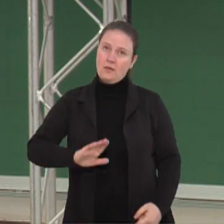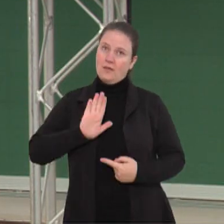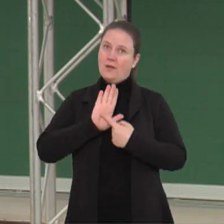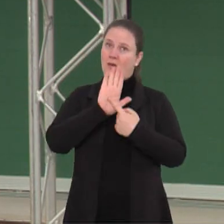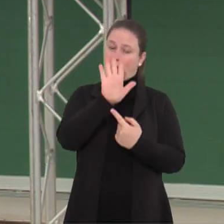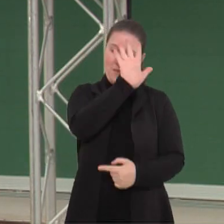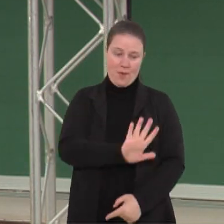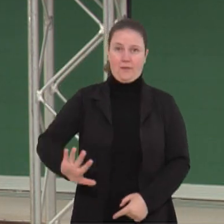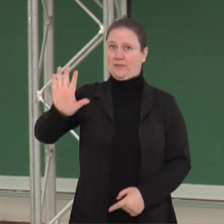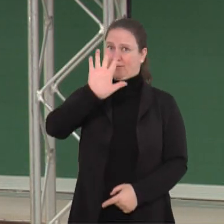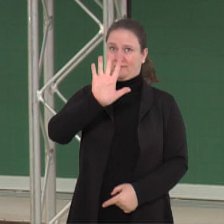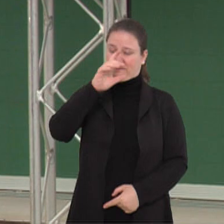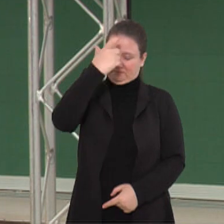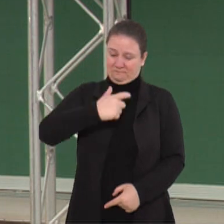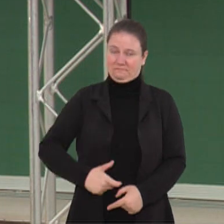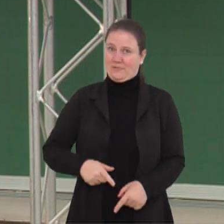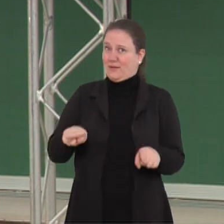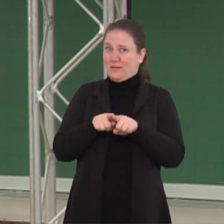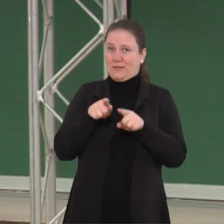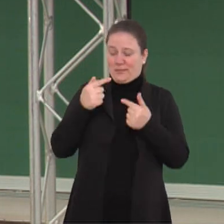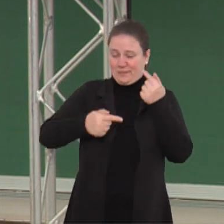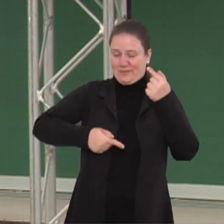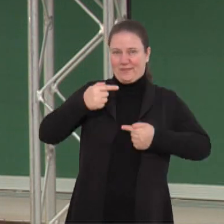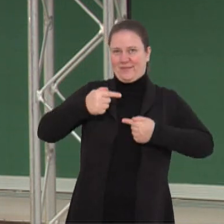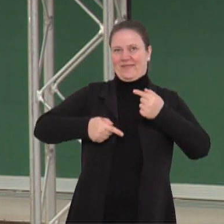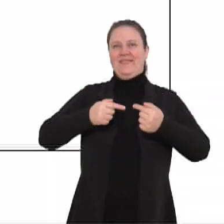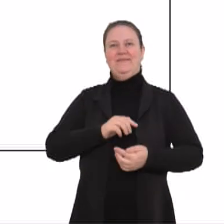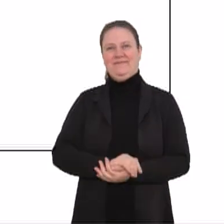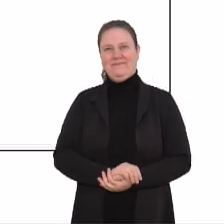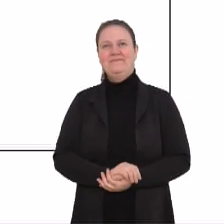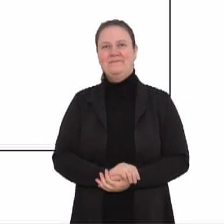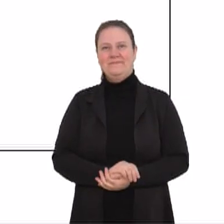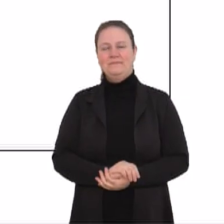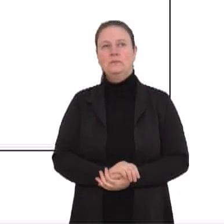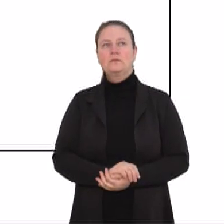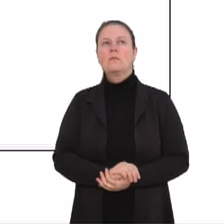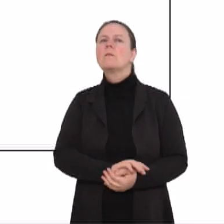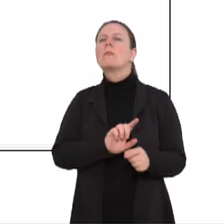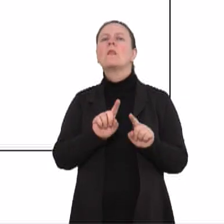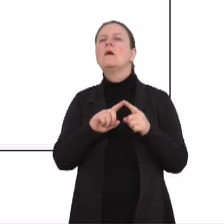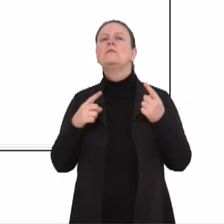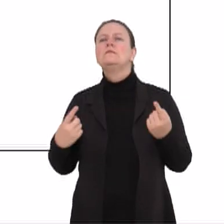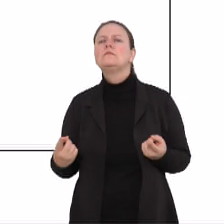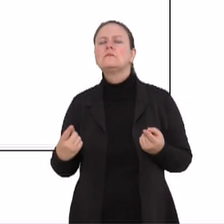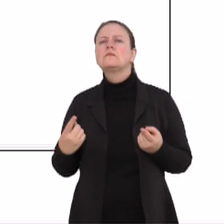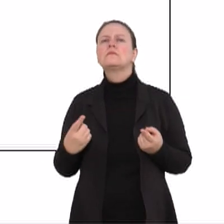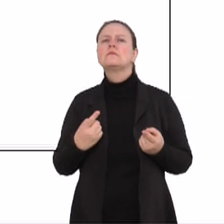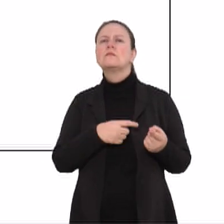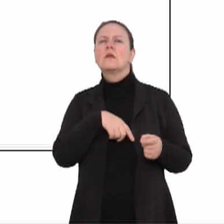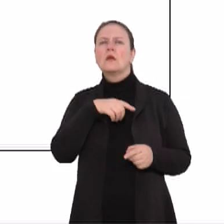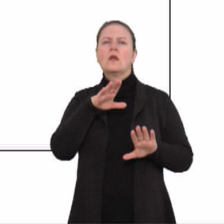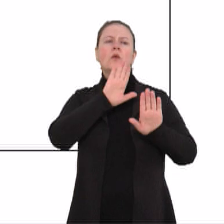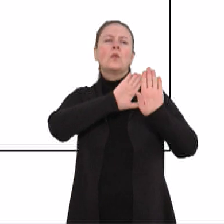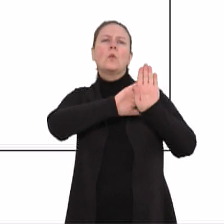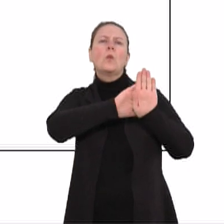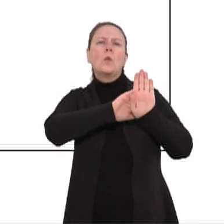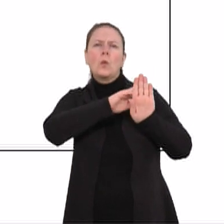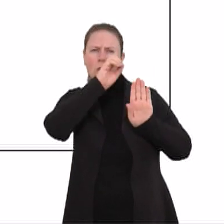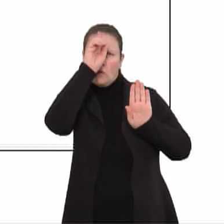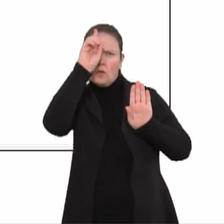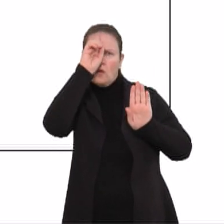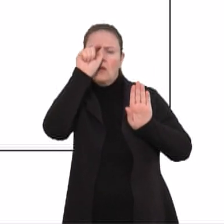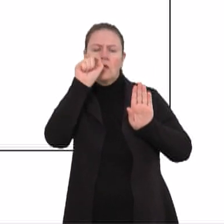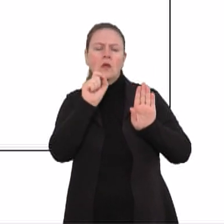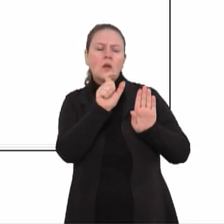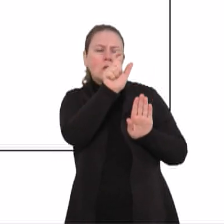é política. Seguindo. Mas, afinal, nessa questão de ideologia, quem que começou com